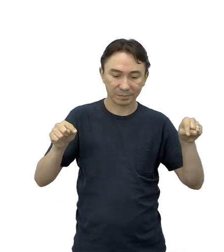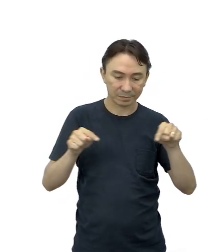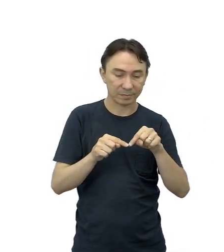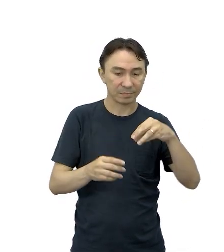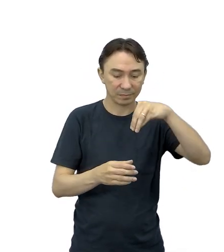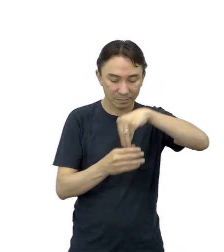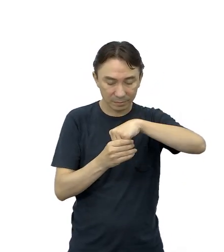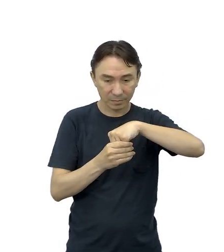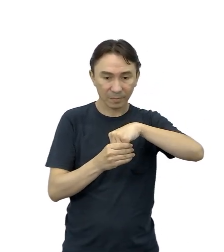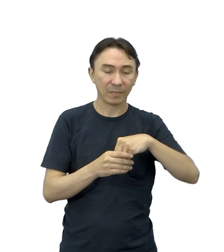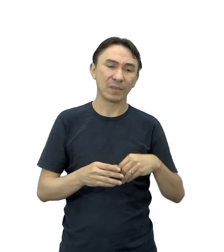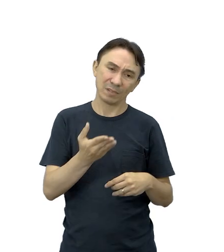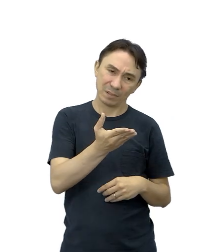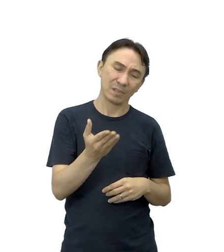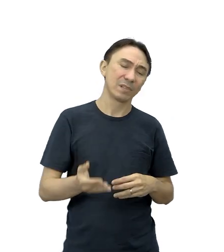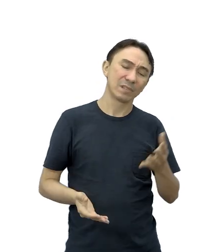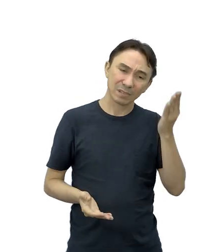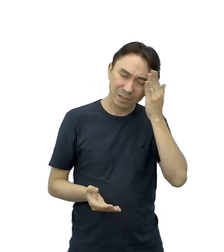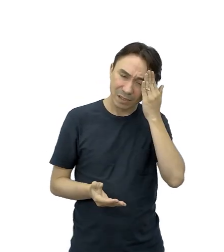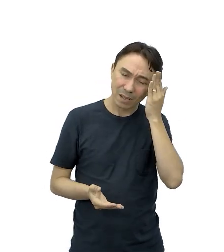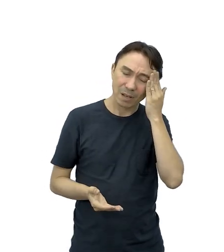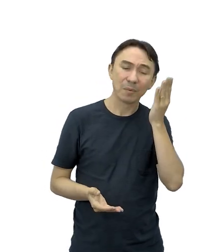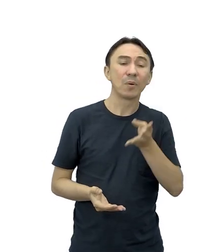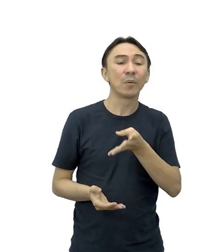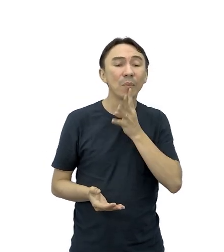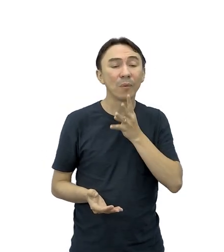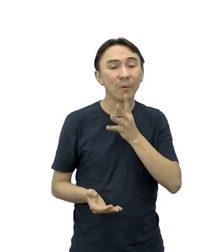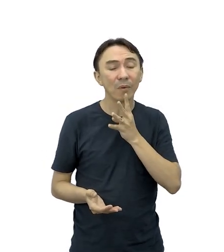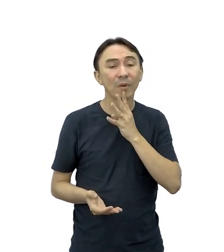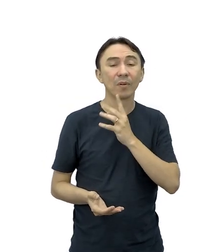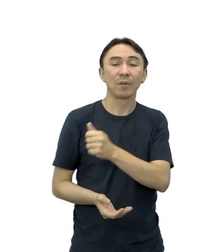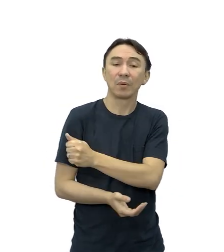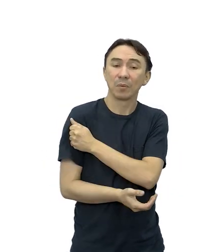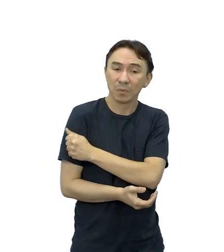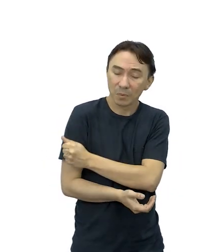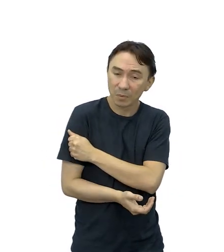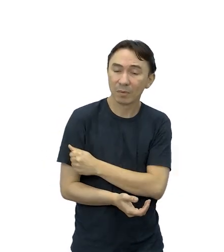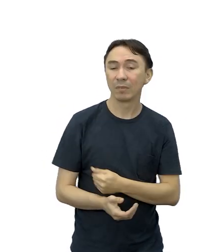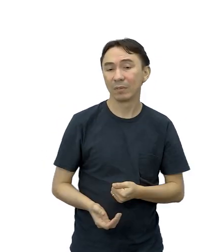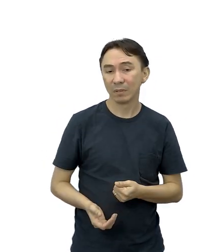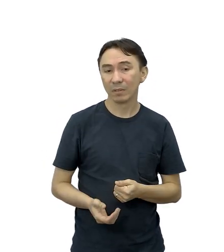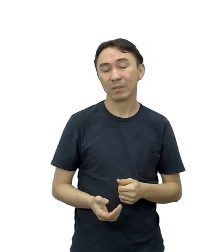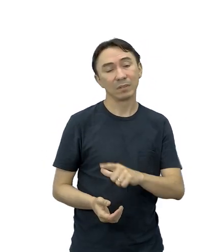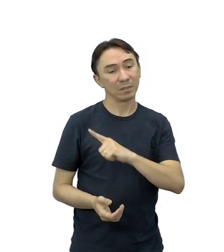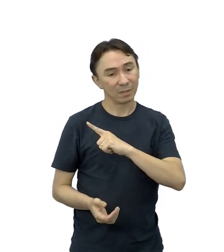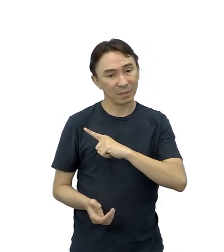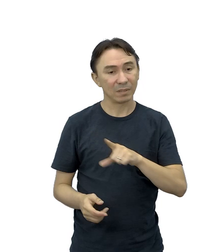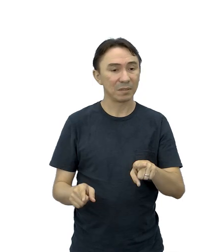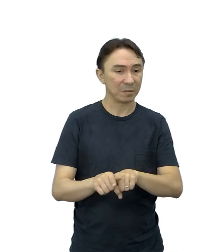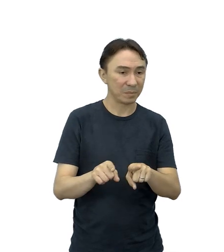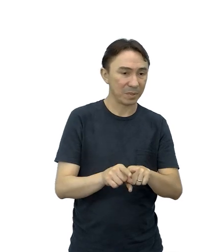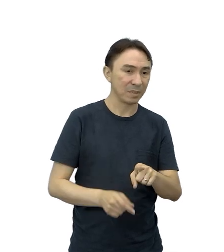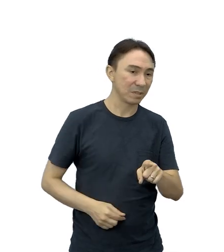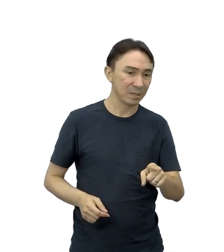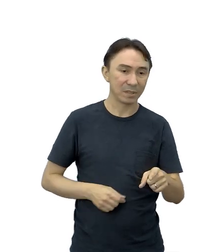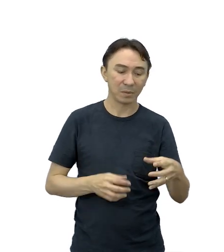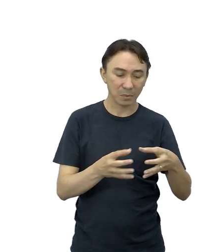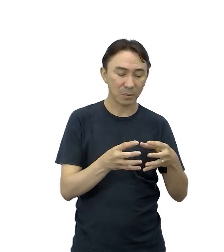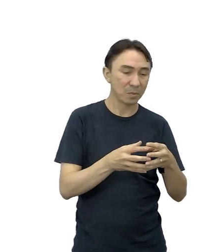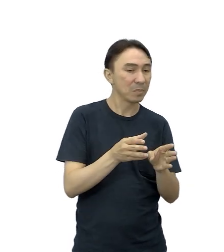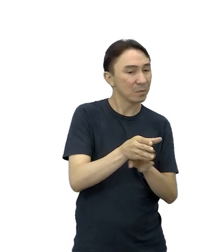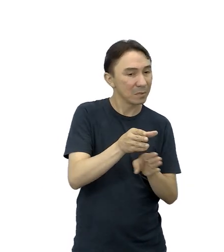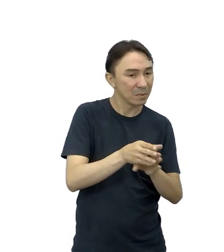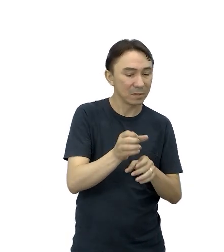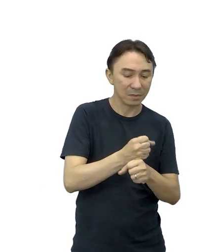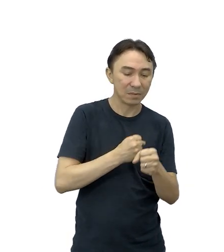boa parte dos seus estudantes. Tem a questão do Conselho 2021, nós temos as avaliações internas que